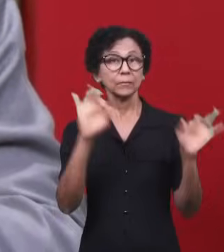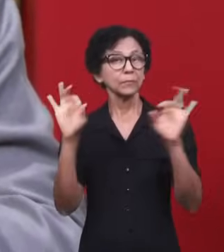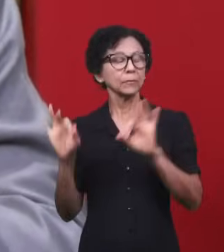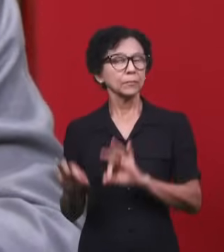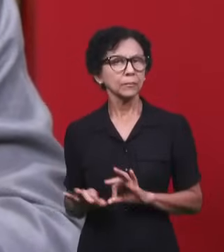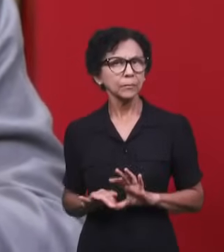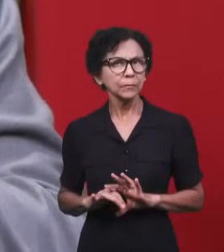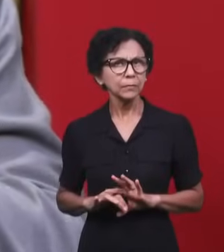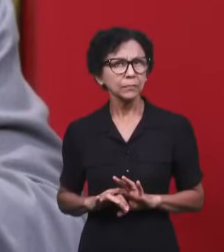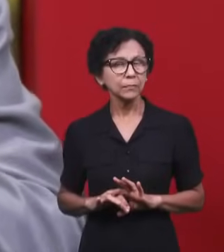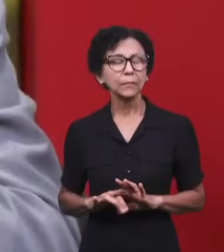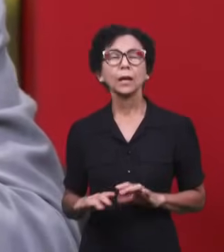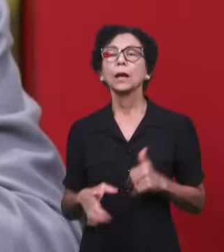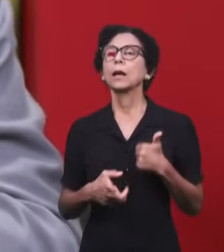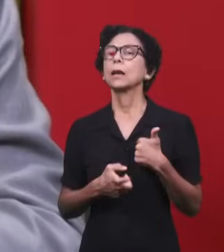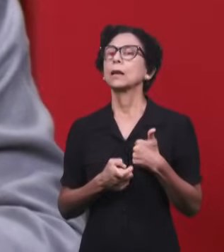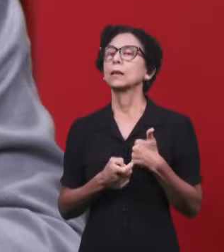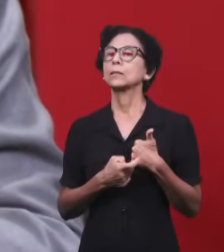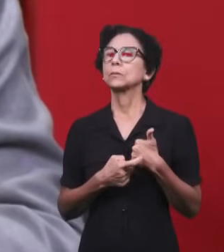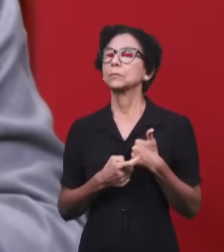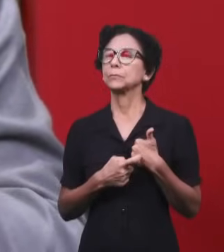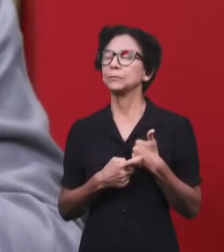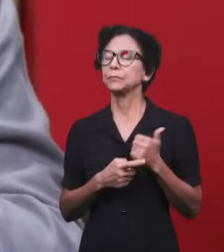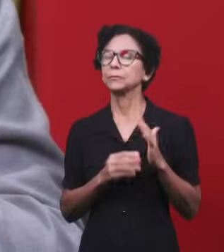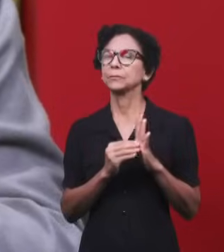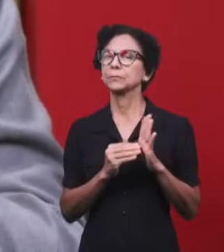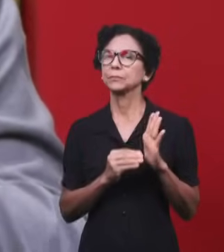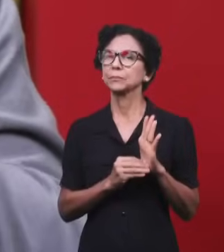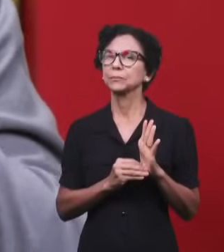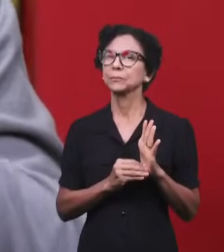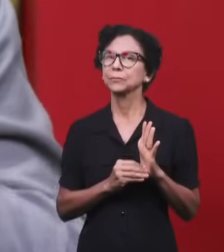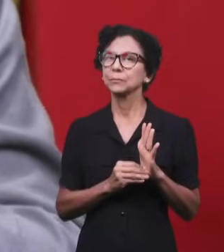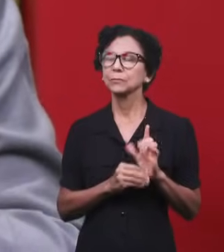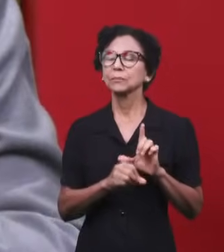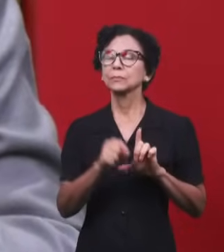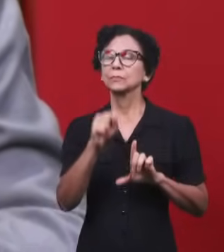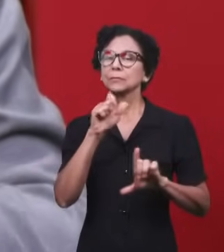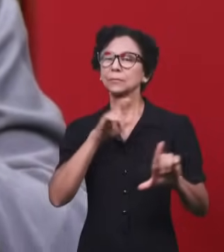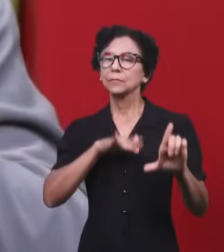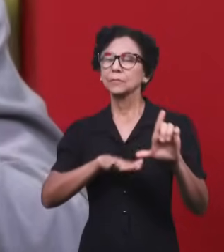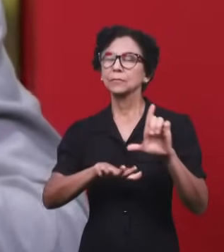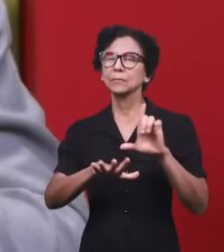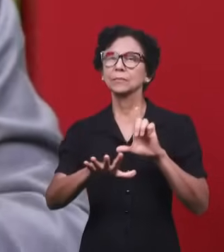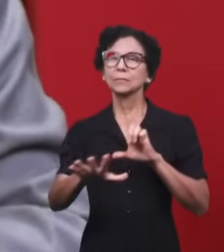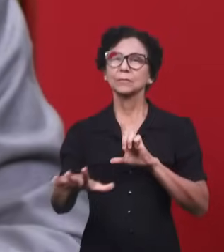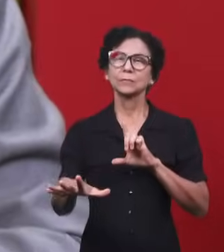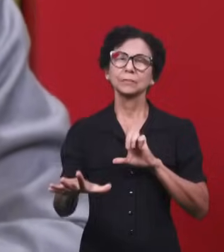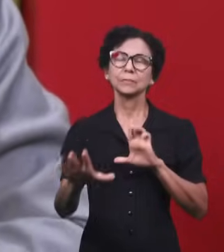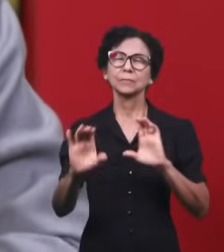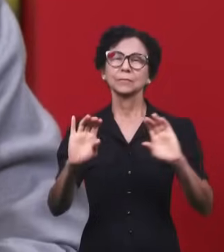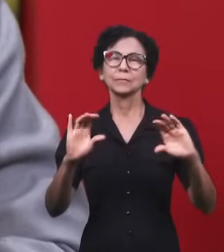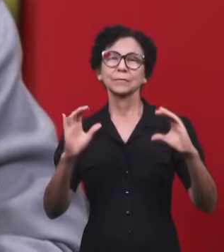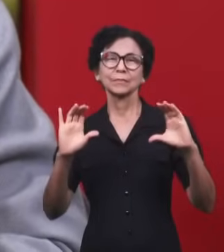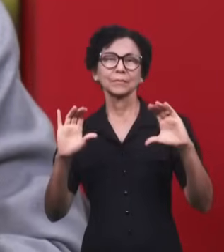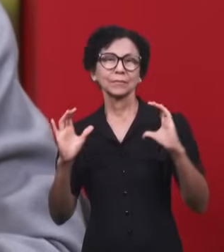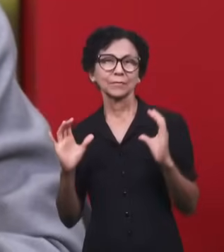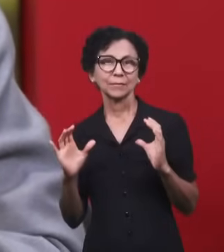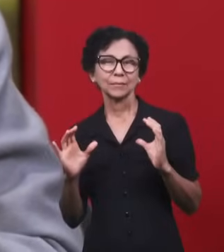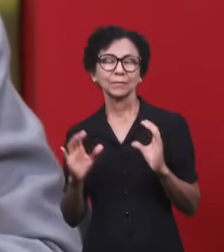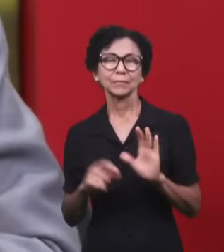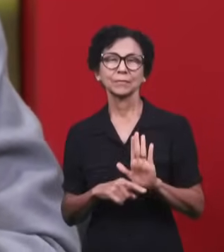início do vídeo de curtir esse conteúdo e depois de compartilhar, de fazer um comentário. Isso ajuda